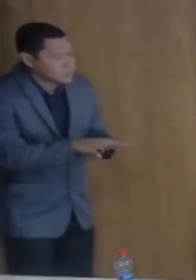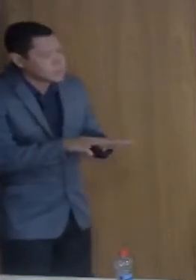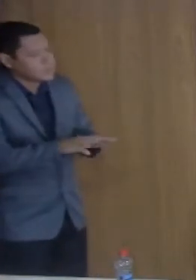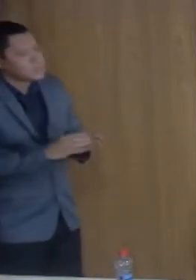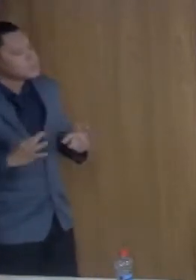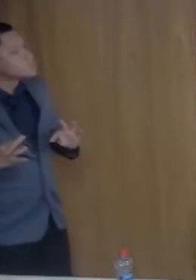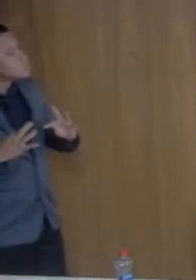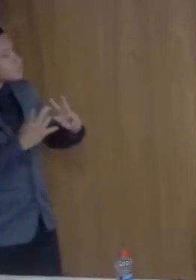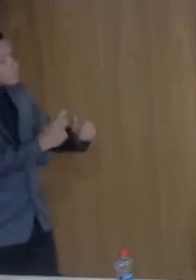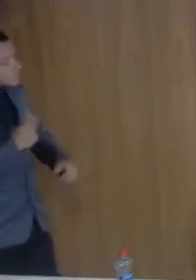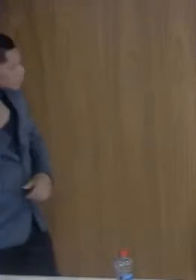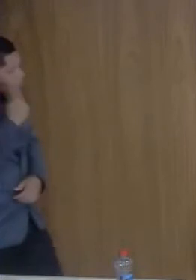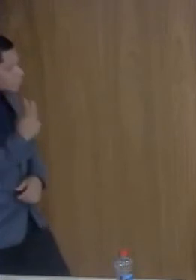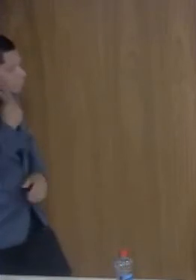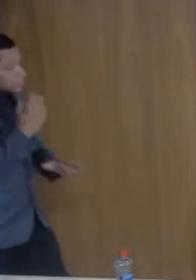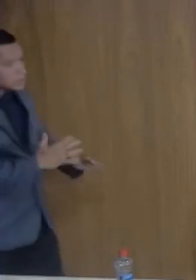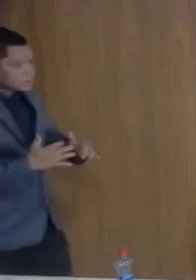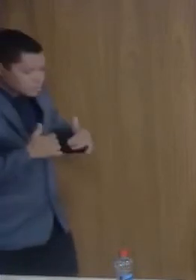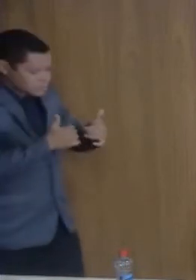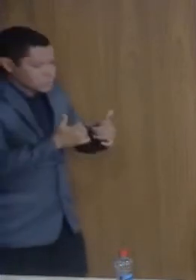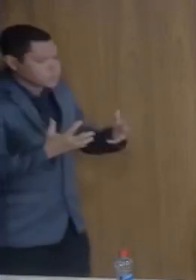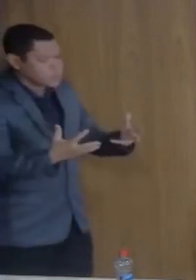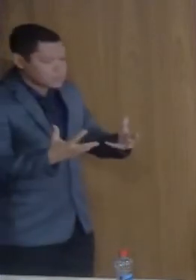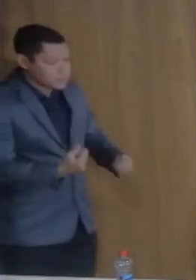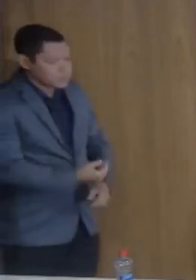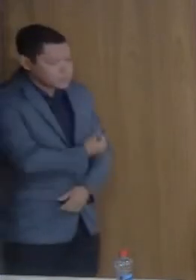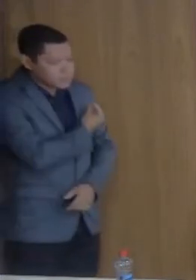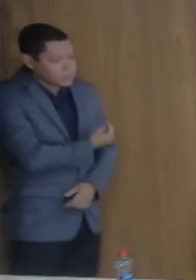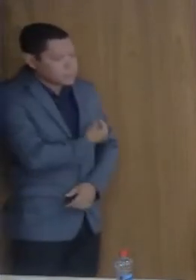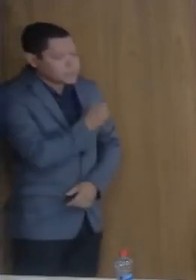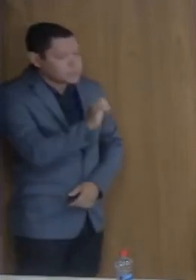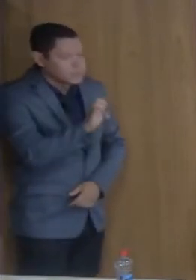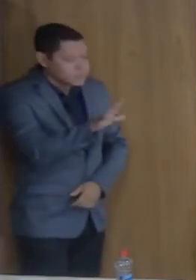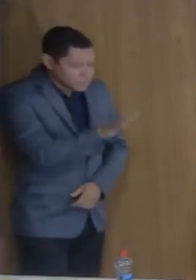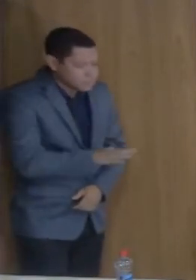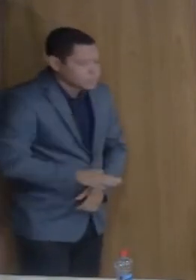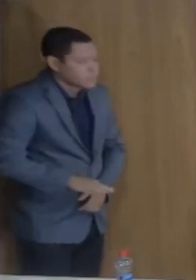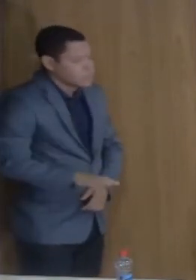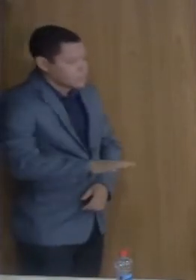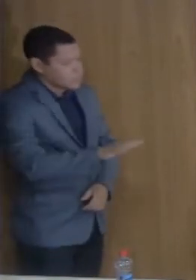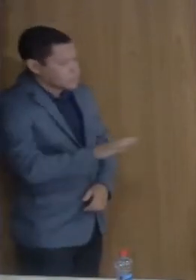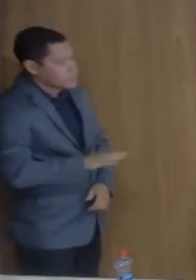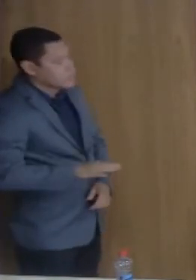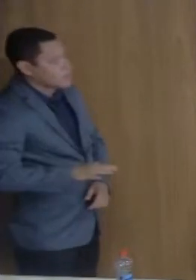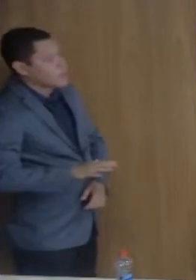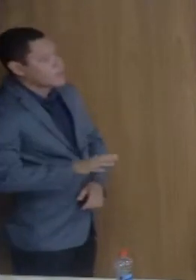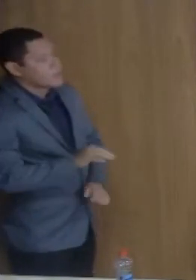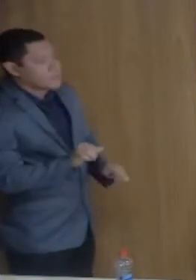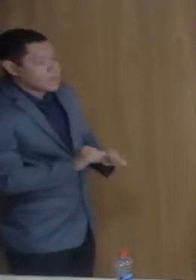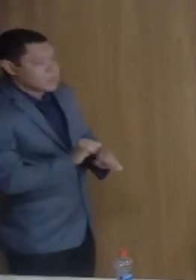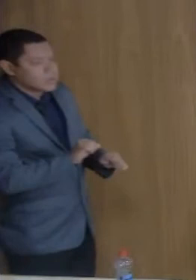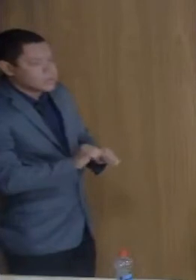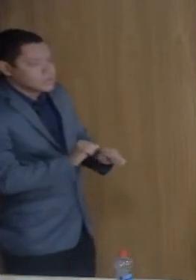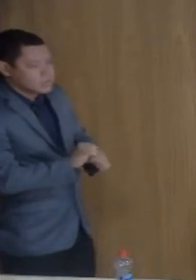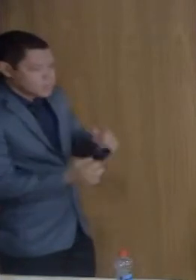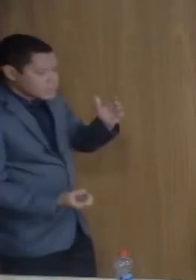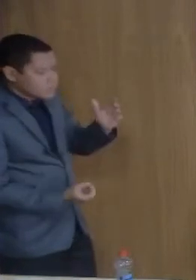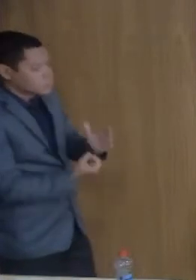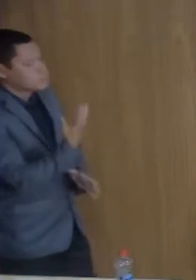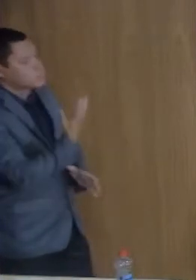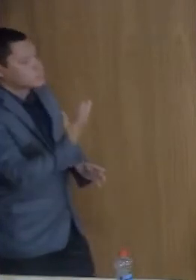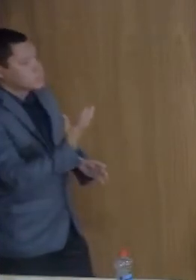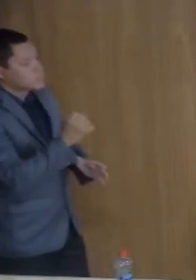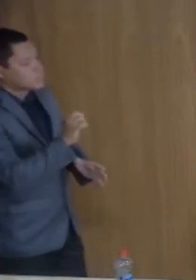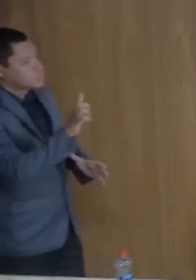e vereadoras com a melhoria da qualidade de vida dos ludovicenses e a construção de uma São Luís melhor, reafirmamos